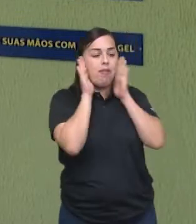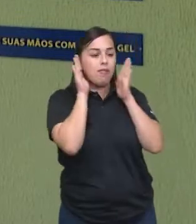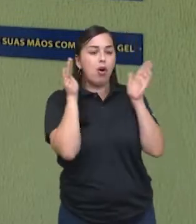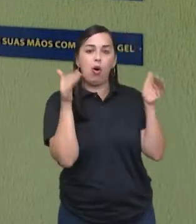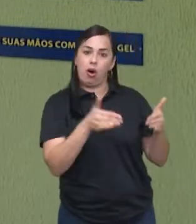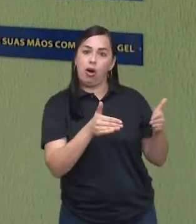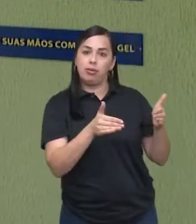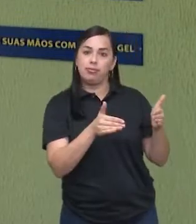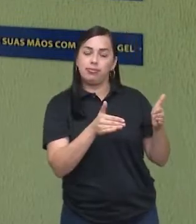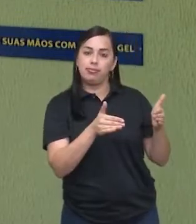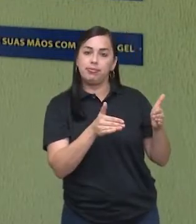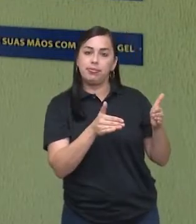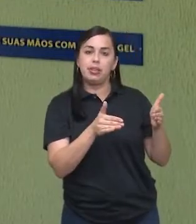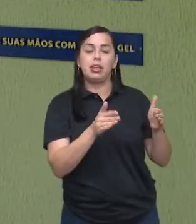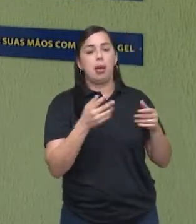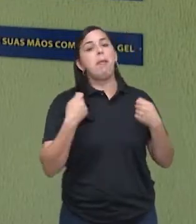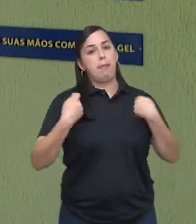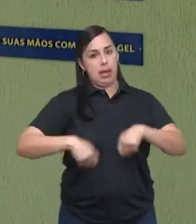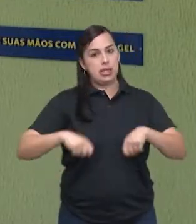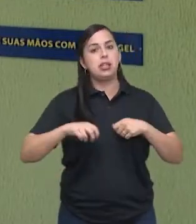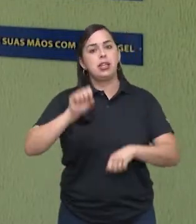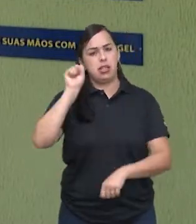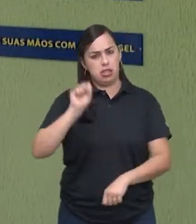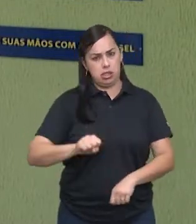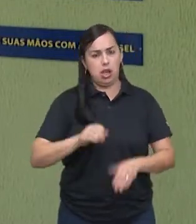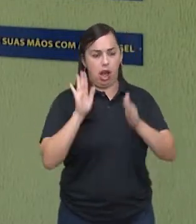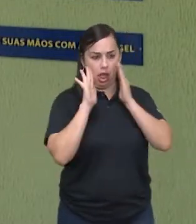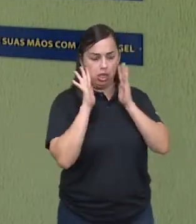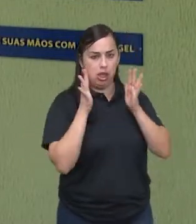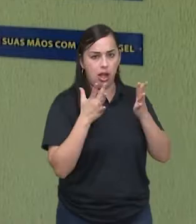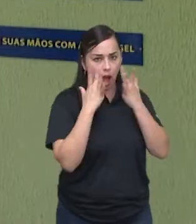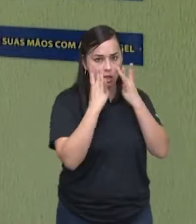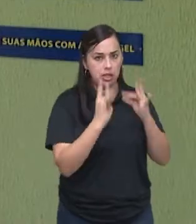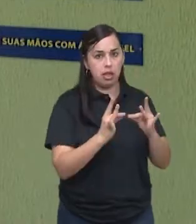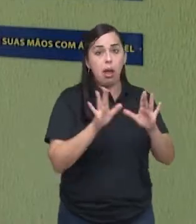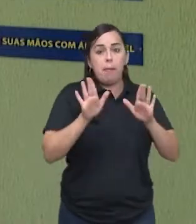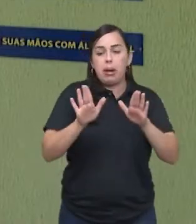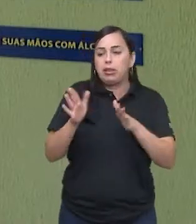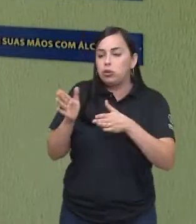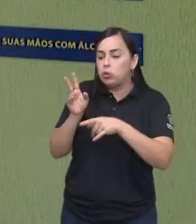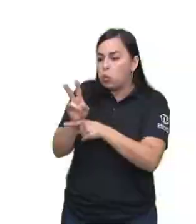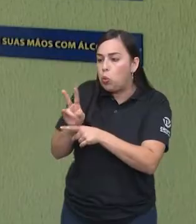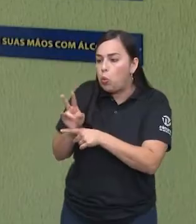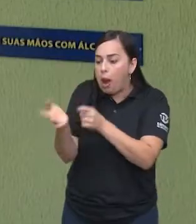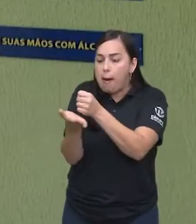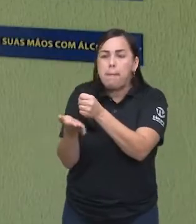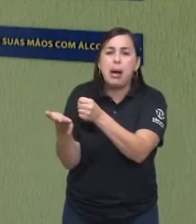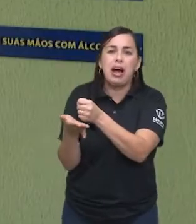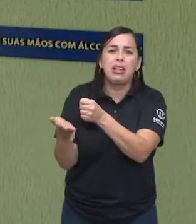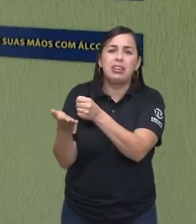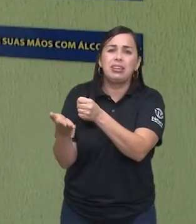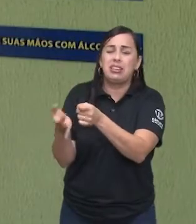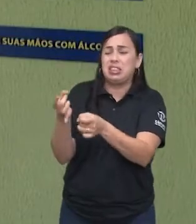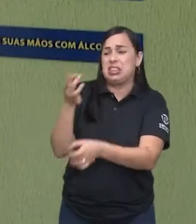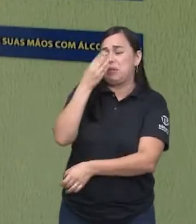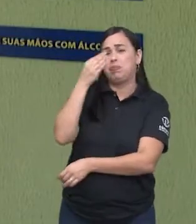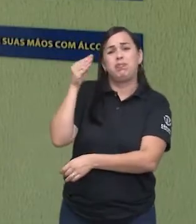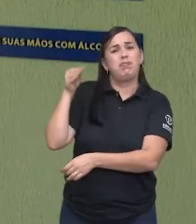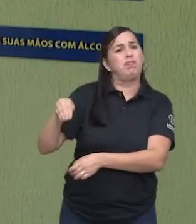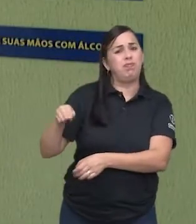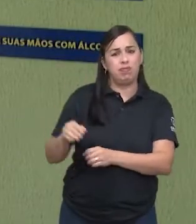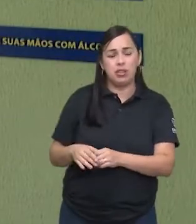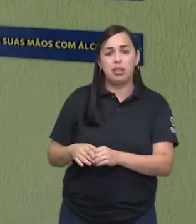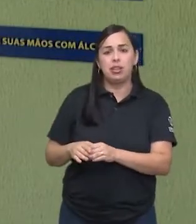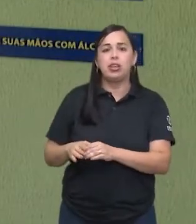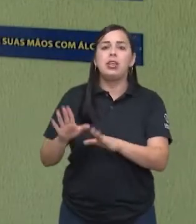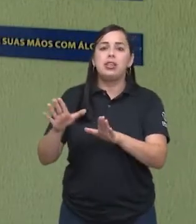a atenção na Covid, que merece sim atenção, entretanto alguns cuidados básicos, as pessoas deixaram de cuidar das